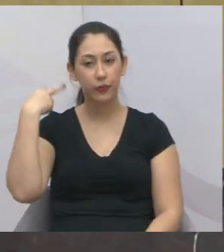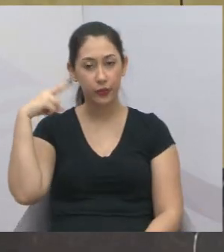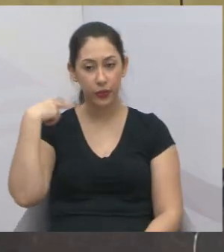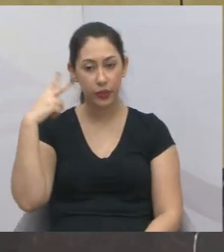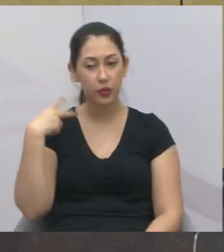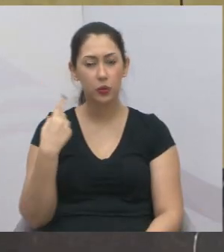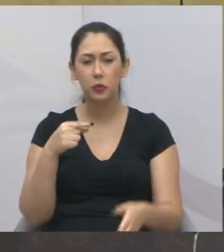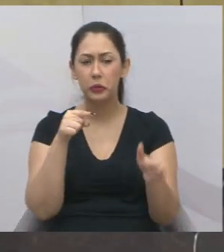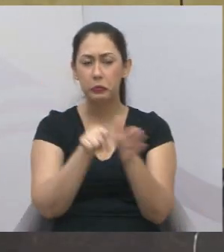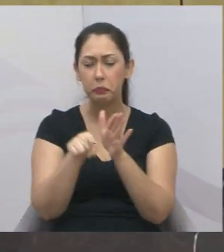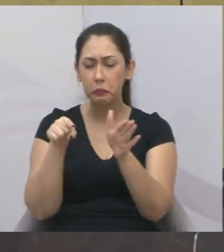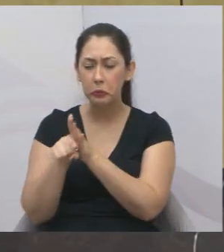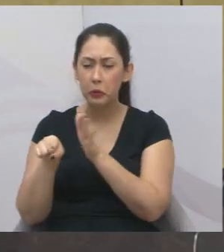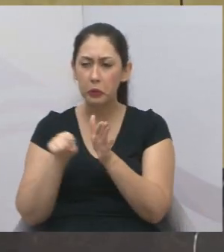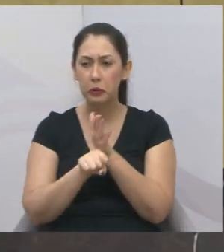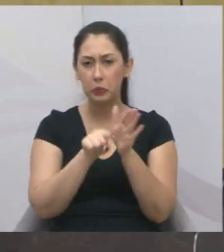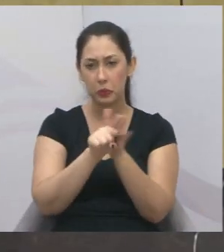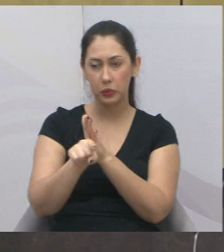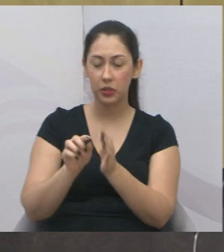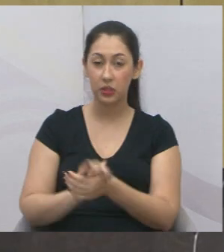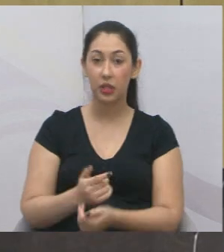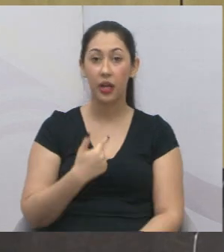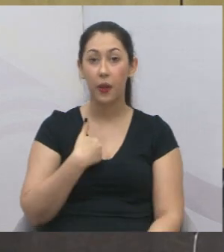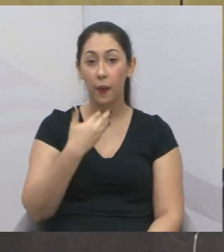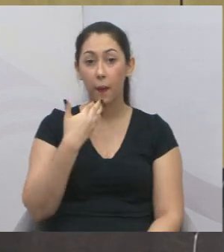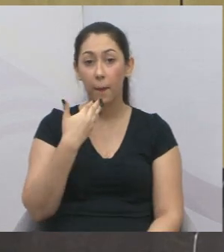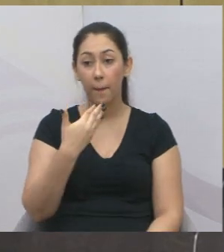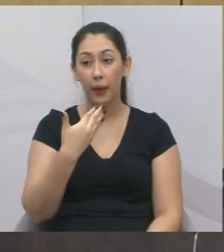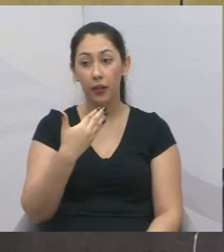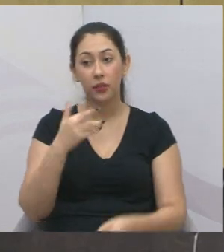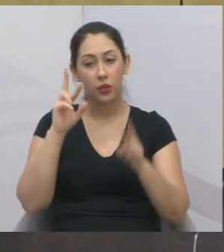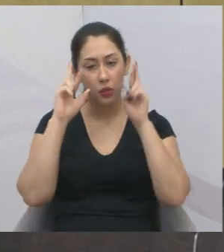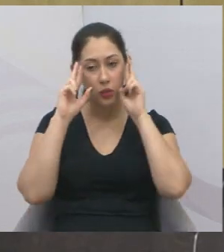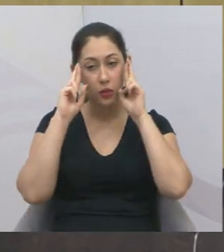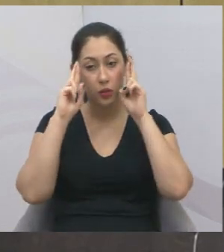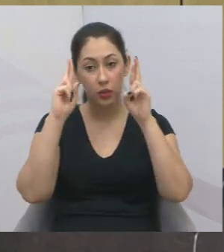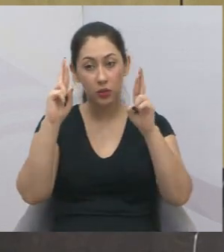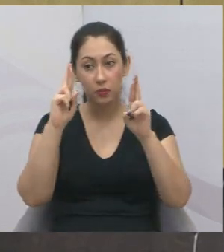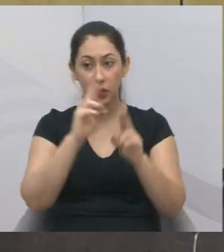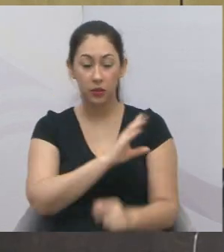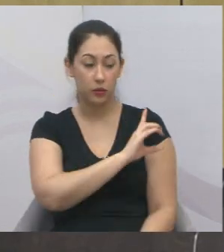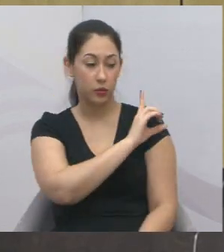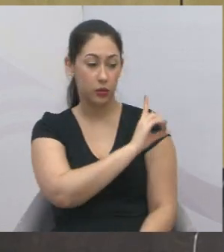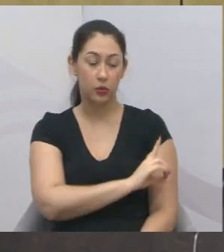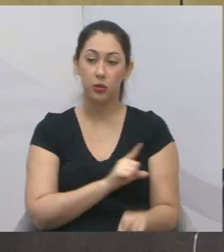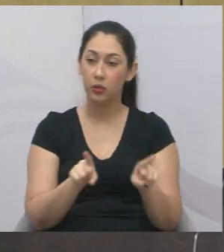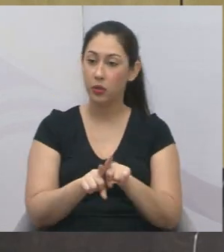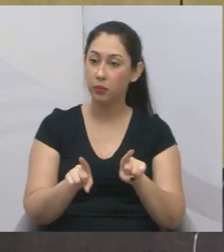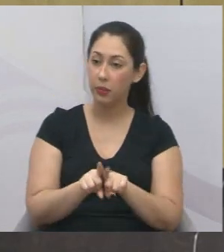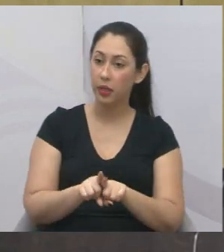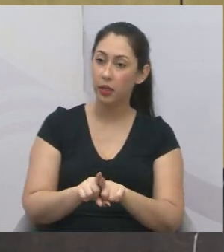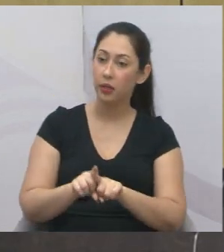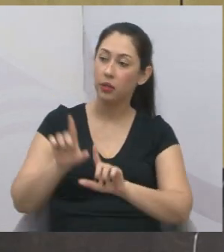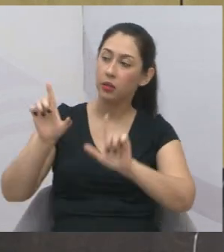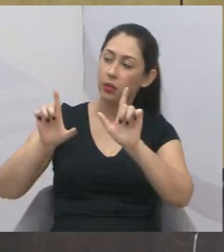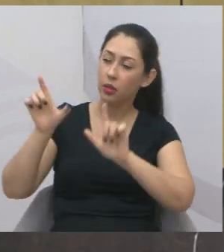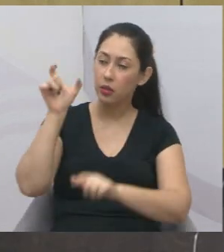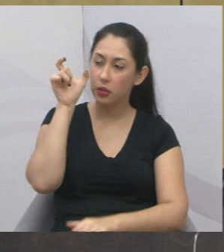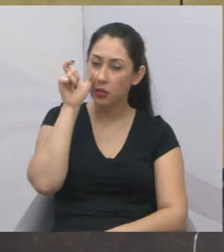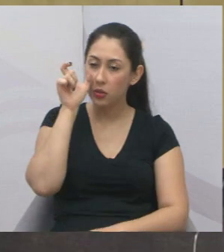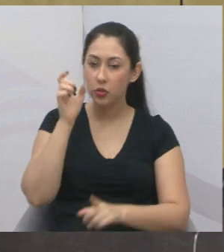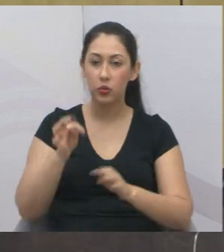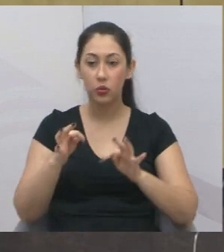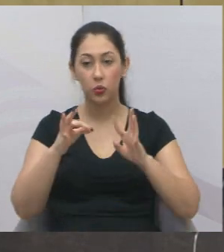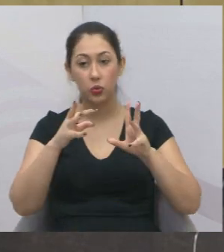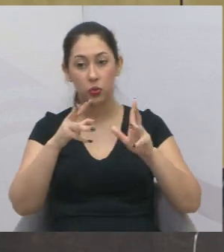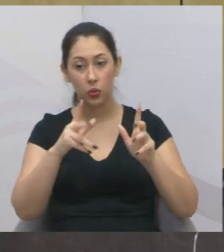para esclarecimento e dúvidas. Peço que, em respeito ao senhor diretor, aos telespectadores, aos demais